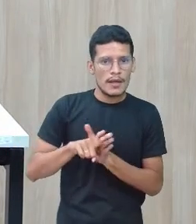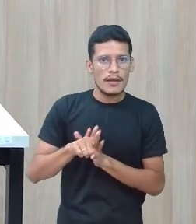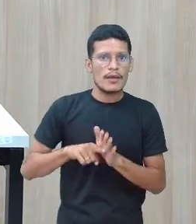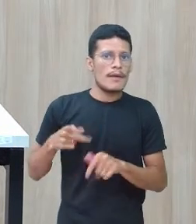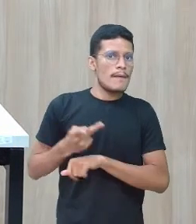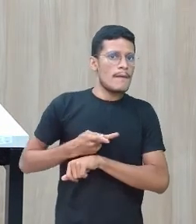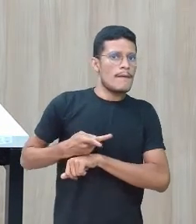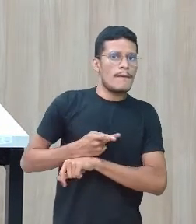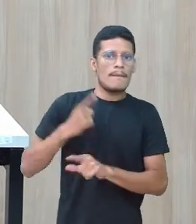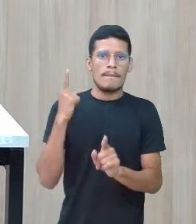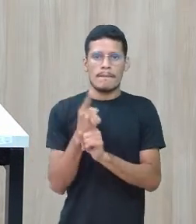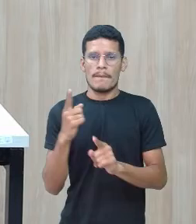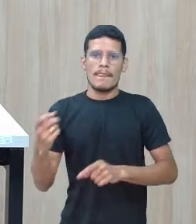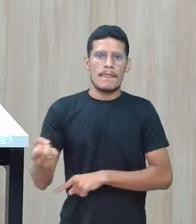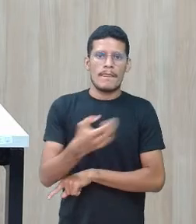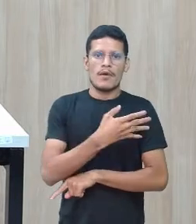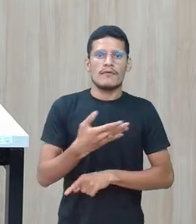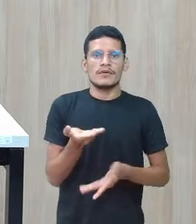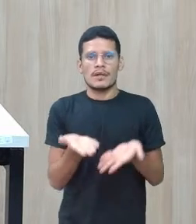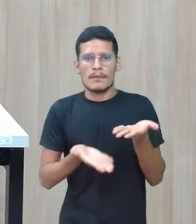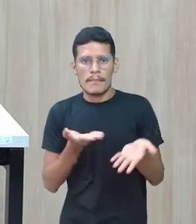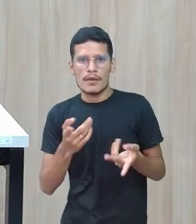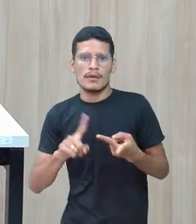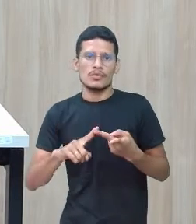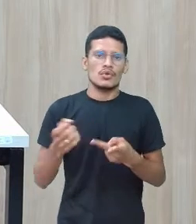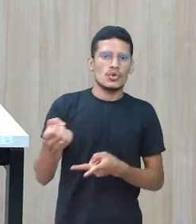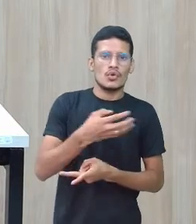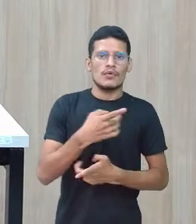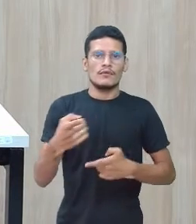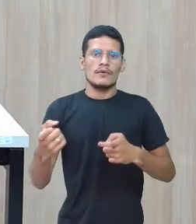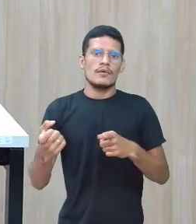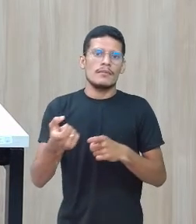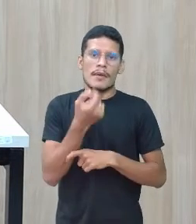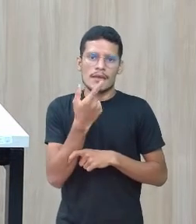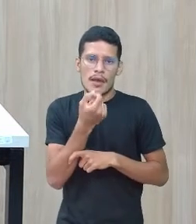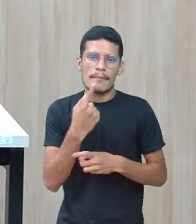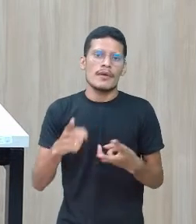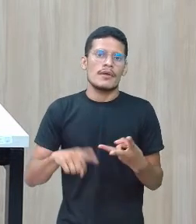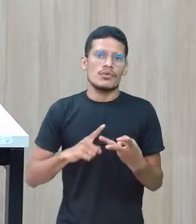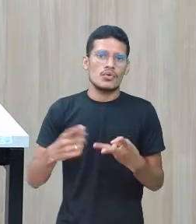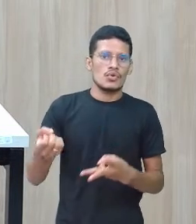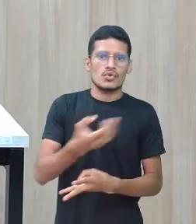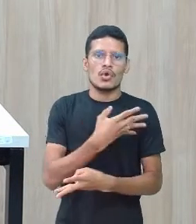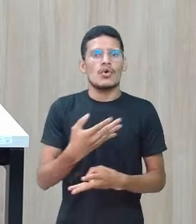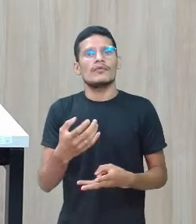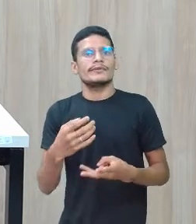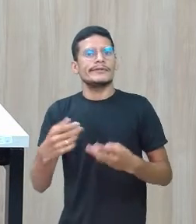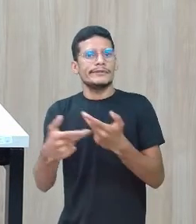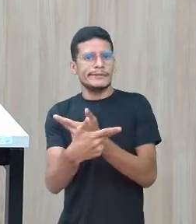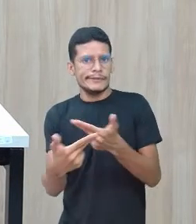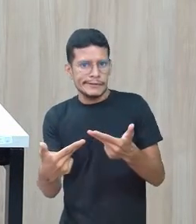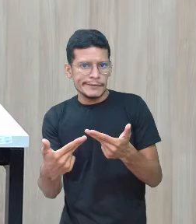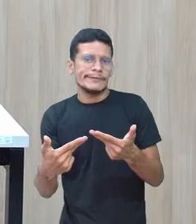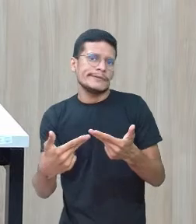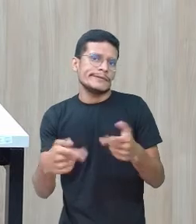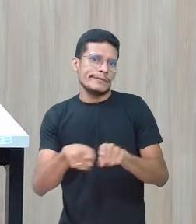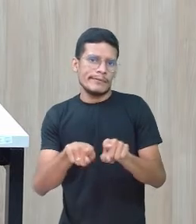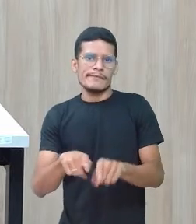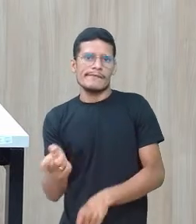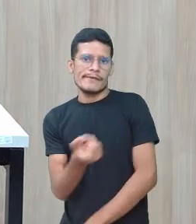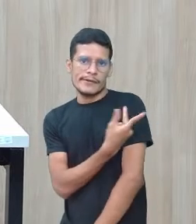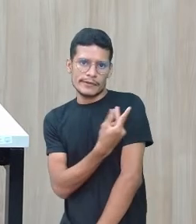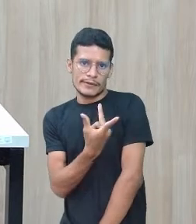e descobrindo novos tratamentos, novos medicamentos, novas substâncias, novas vacinas.